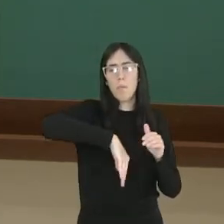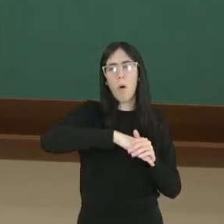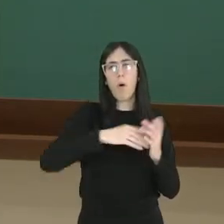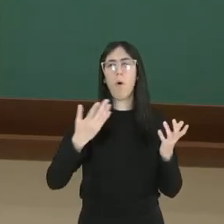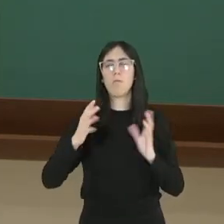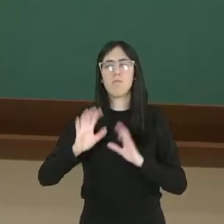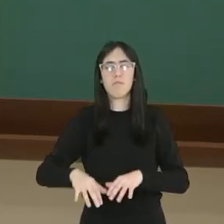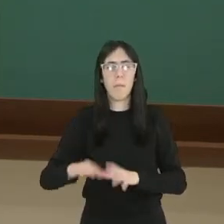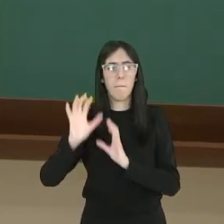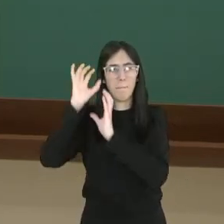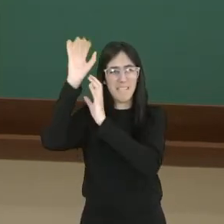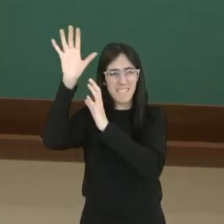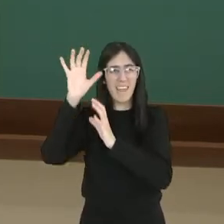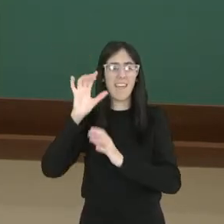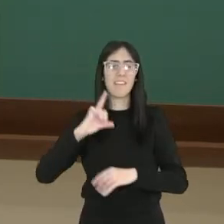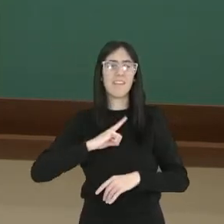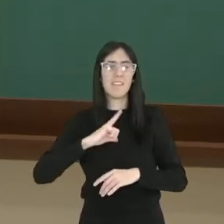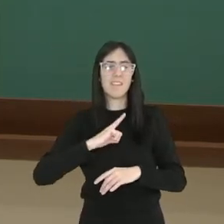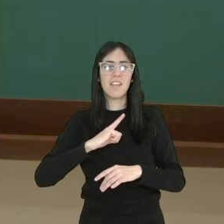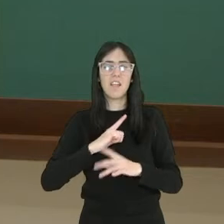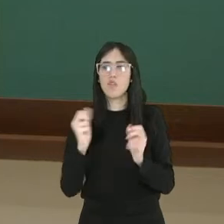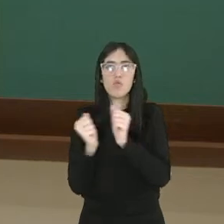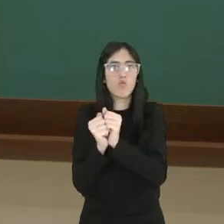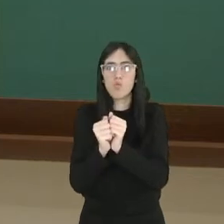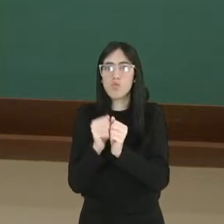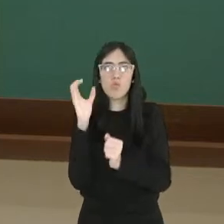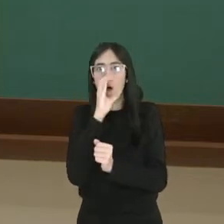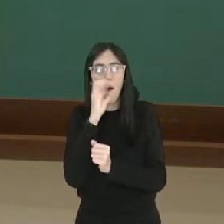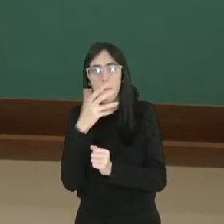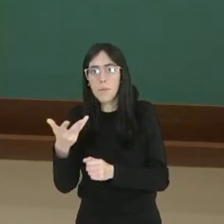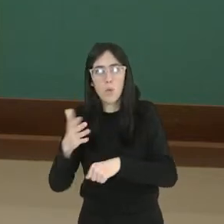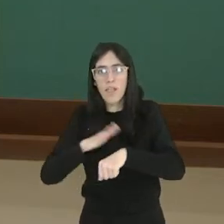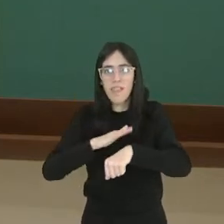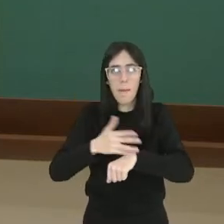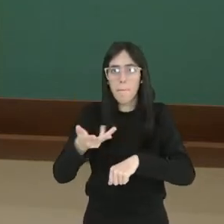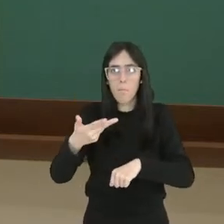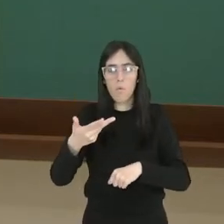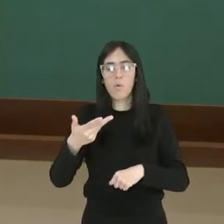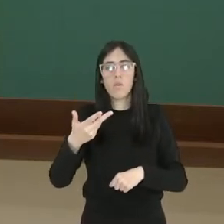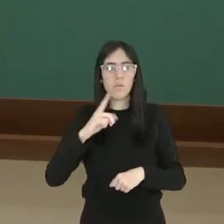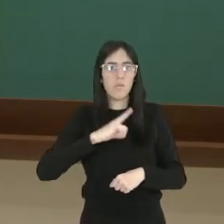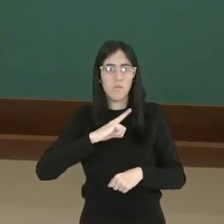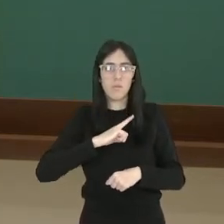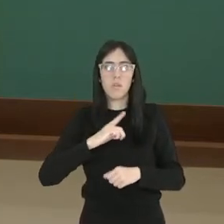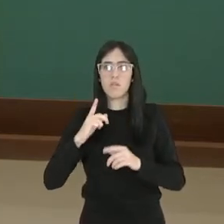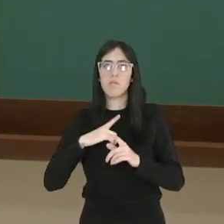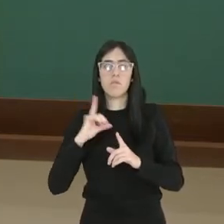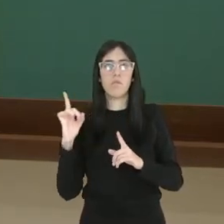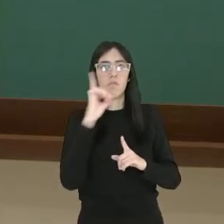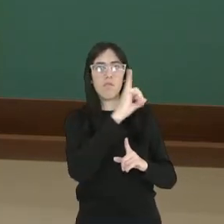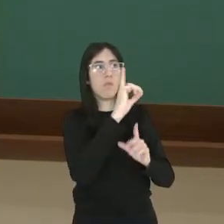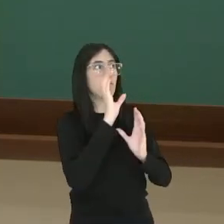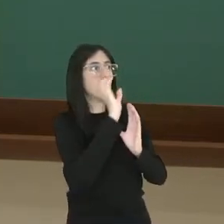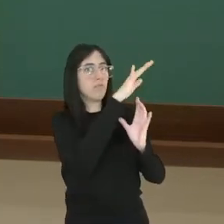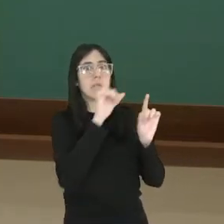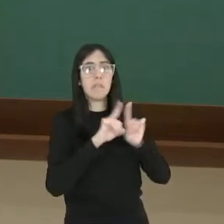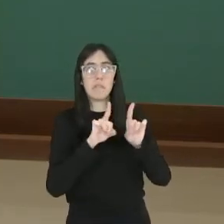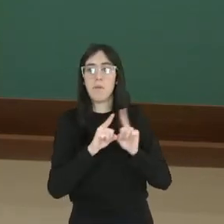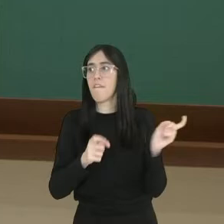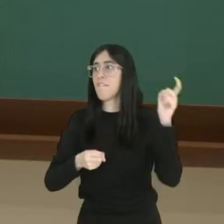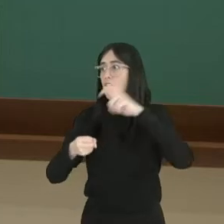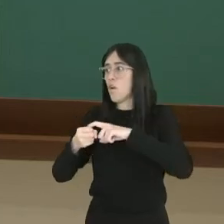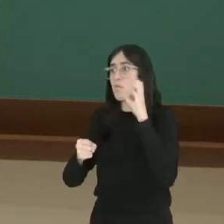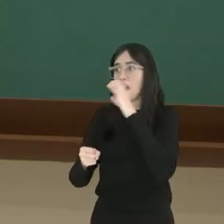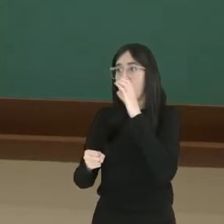por exemplo, que o ataque e a defesa acontecem ao mesmo tempo, então ao mesmo tempo que eu estou atacando, eu tenho que correr e já voltar